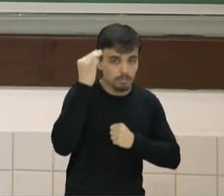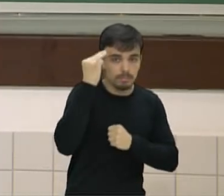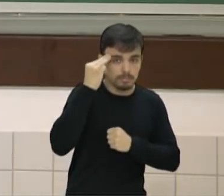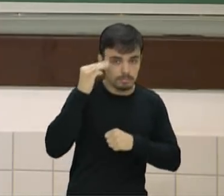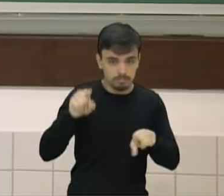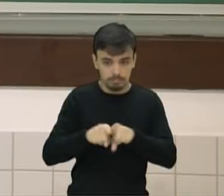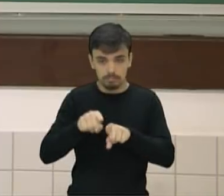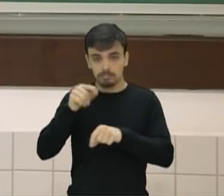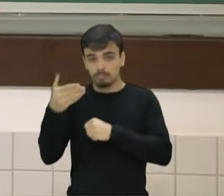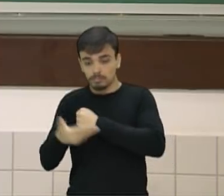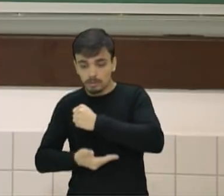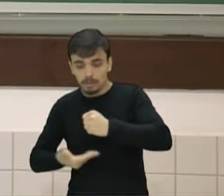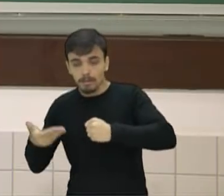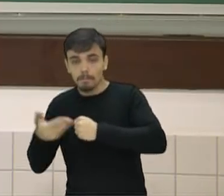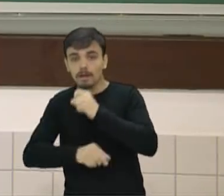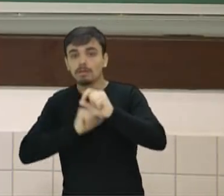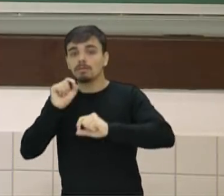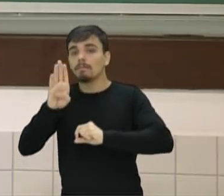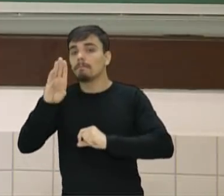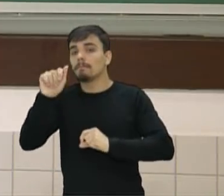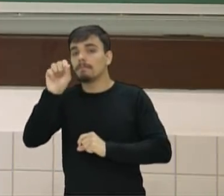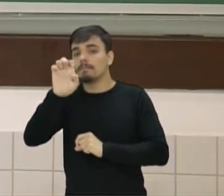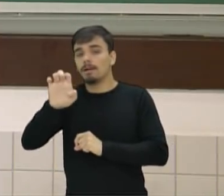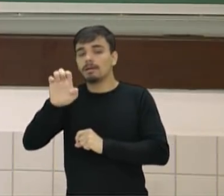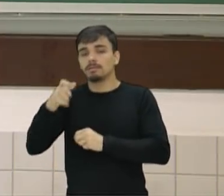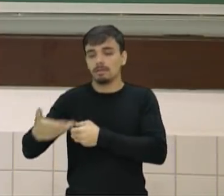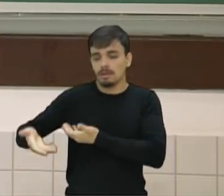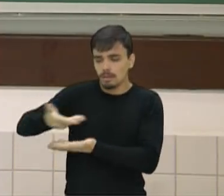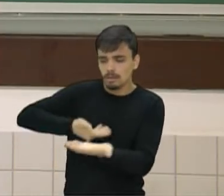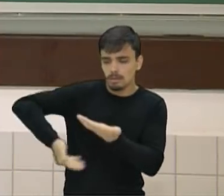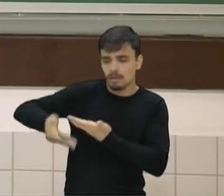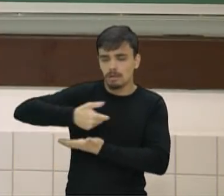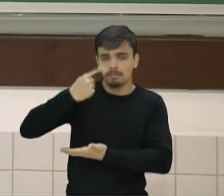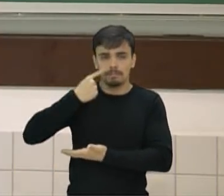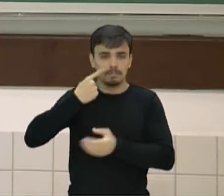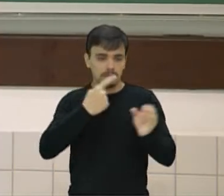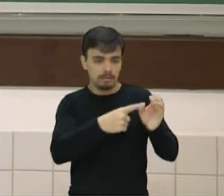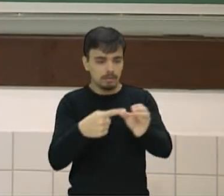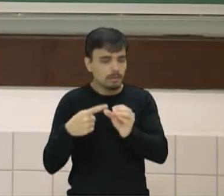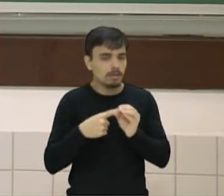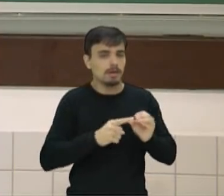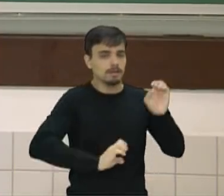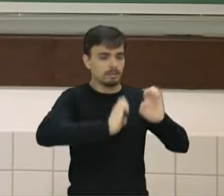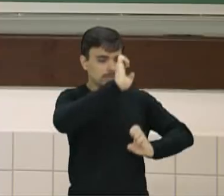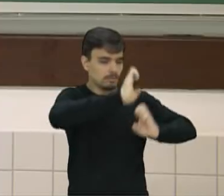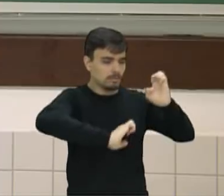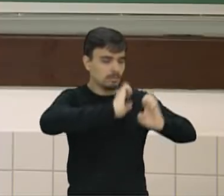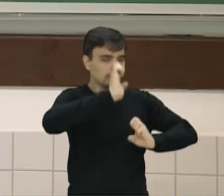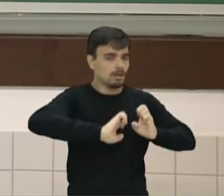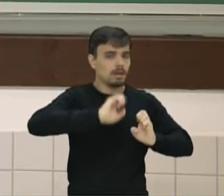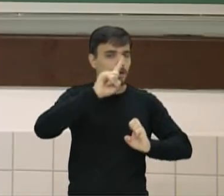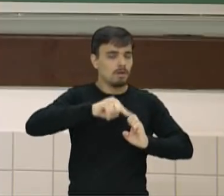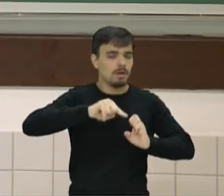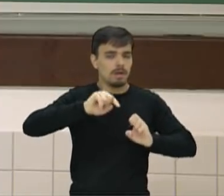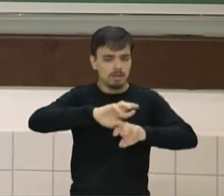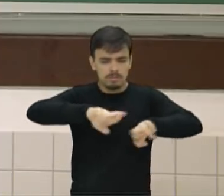da integração. Né? Numa sociedade industrial com tantas pessoas diferentes, o que torna aquela